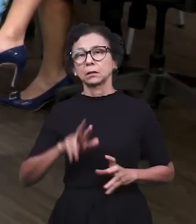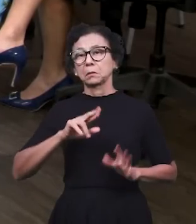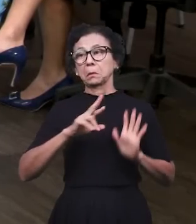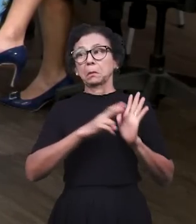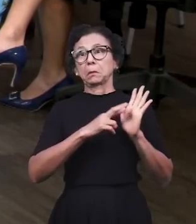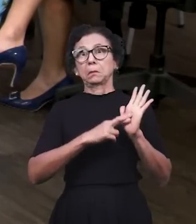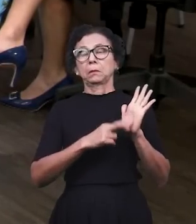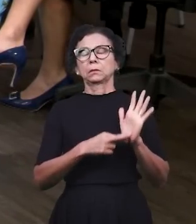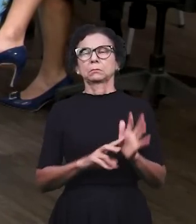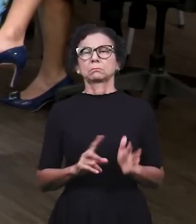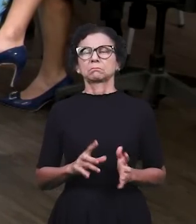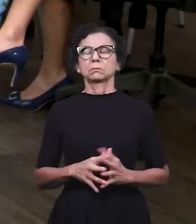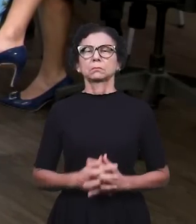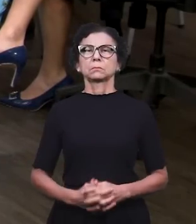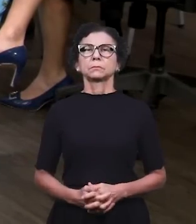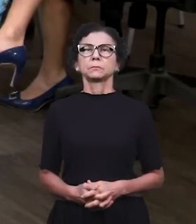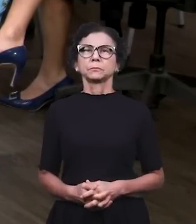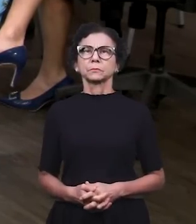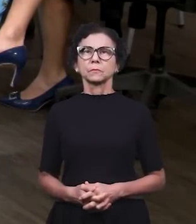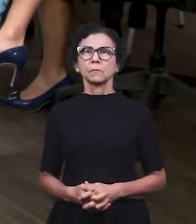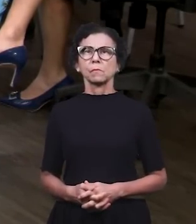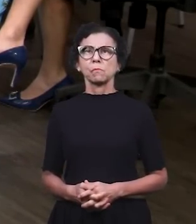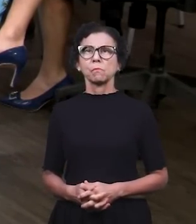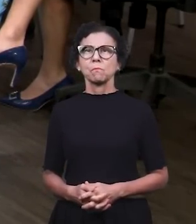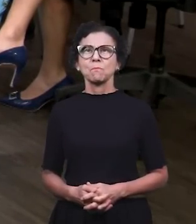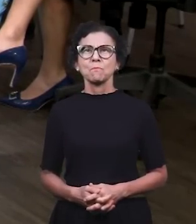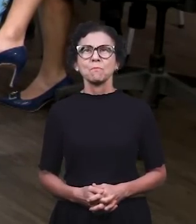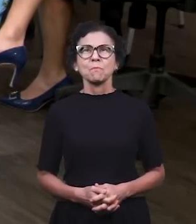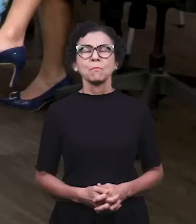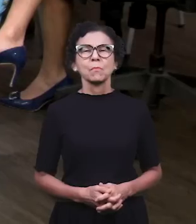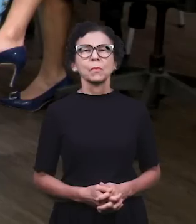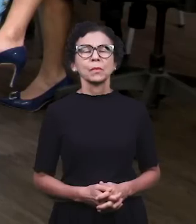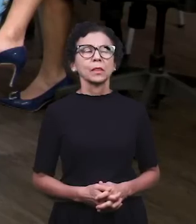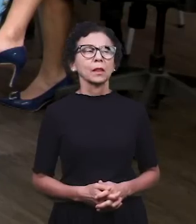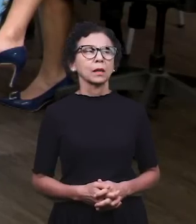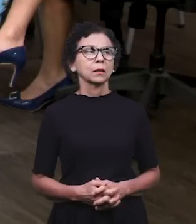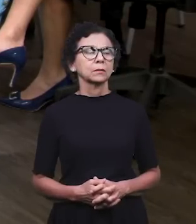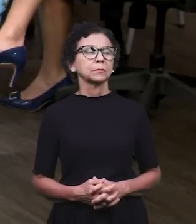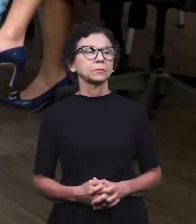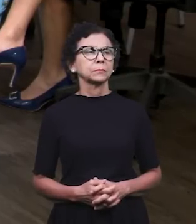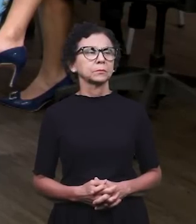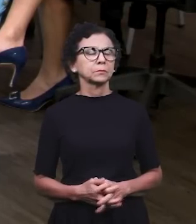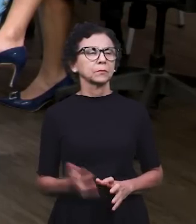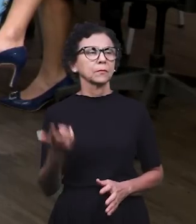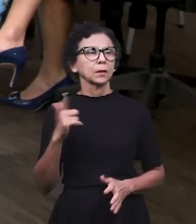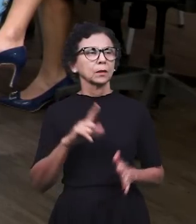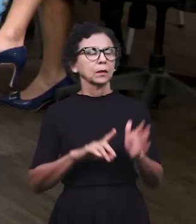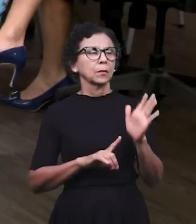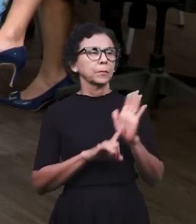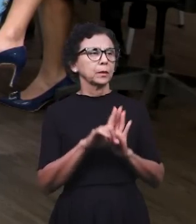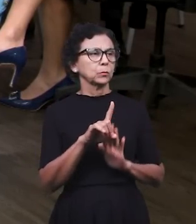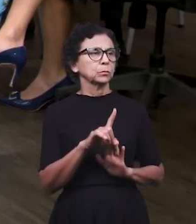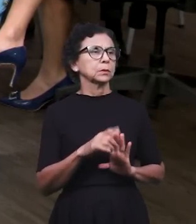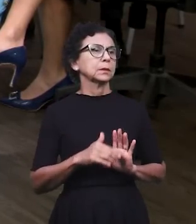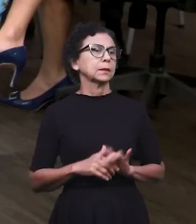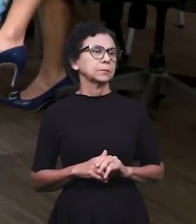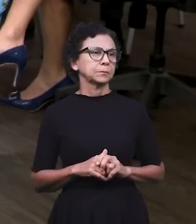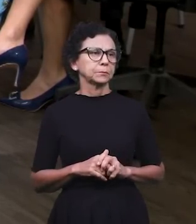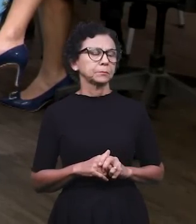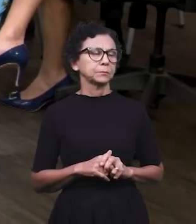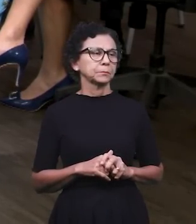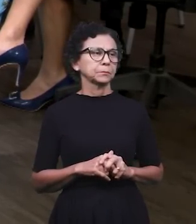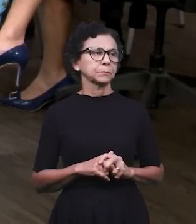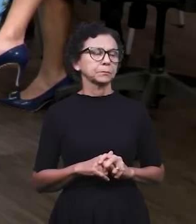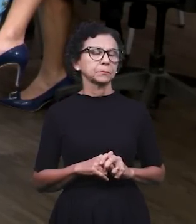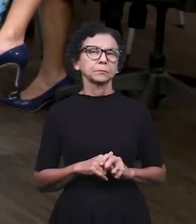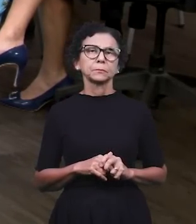um, envolvido com isso. Tá certo, Eric? Eu tenho mais uma pergunta. Fique à vontade. Para o pastor Amadeu,